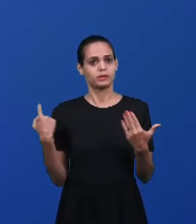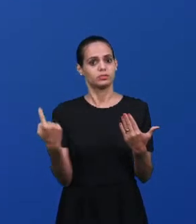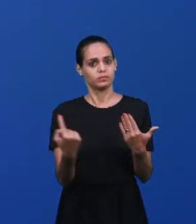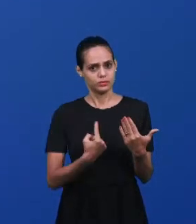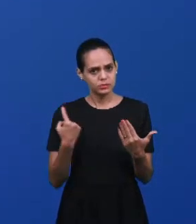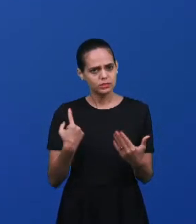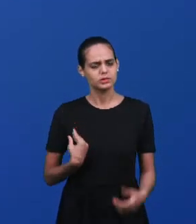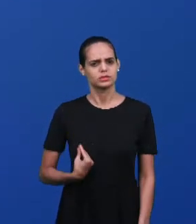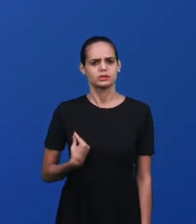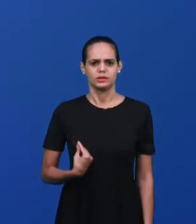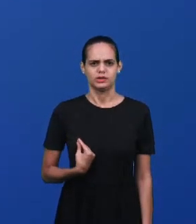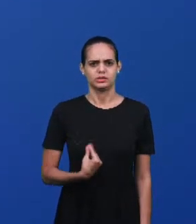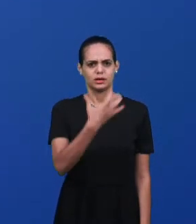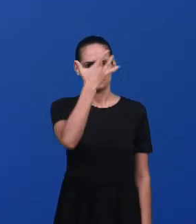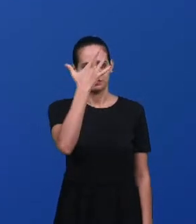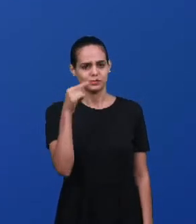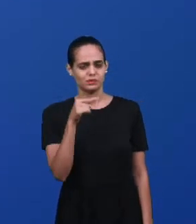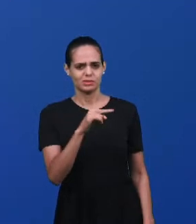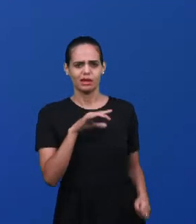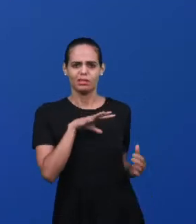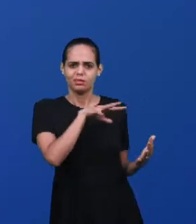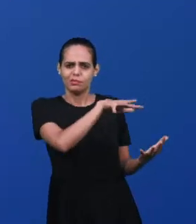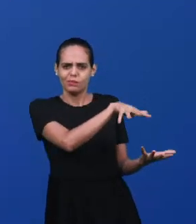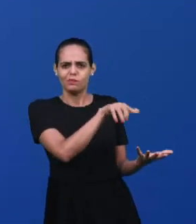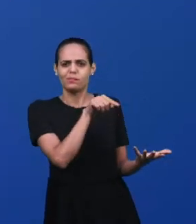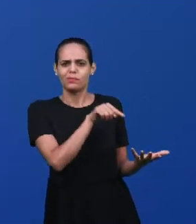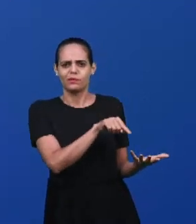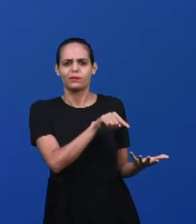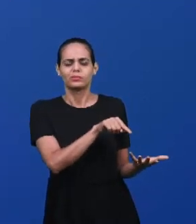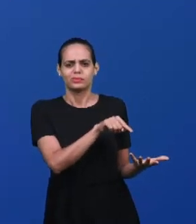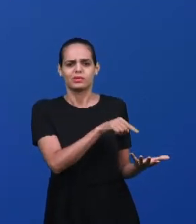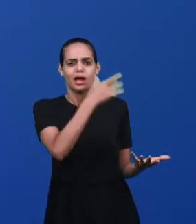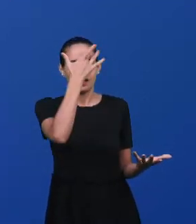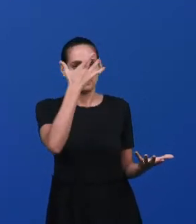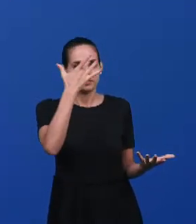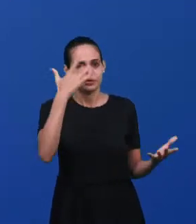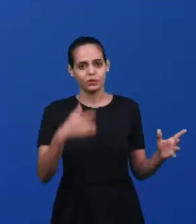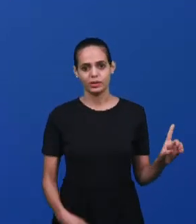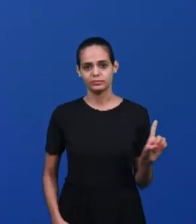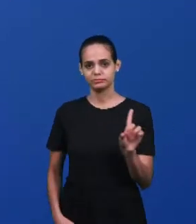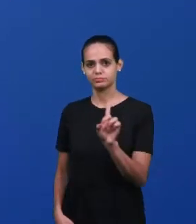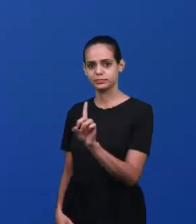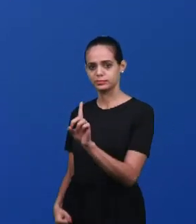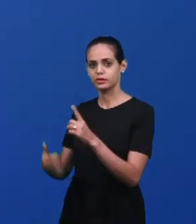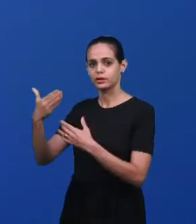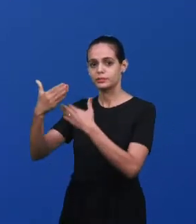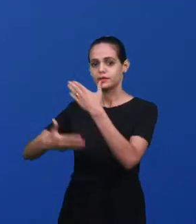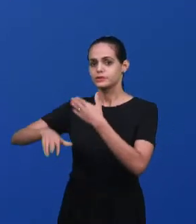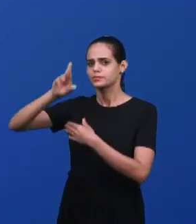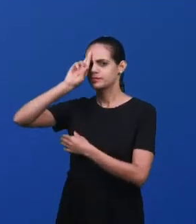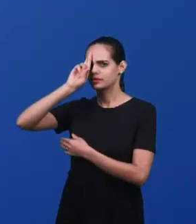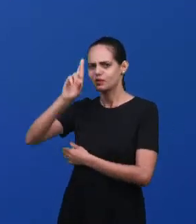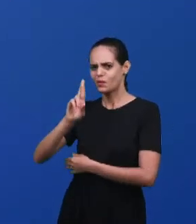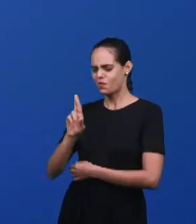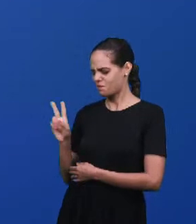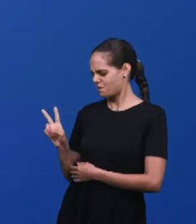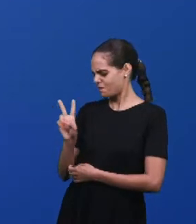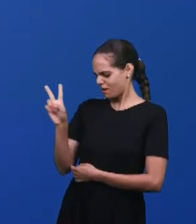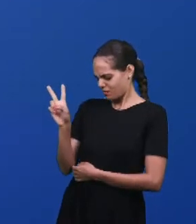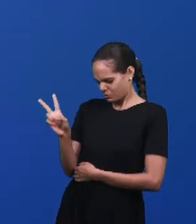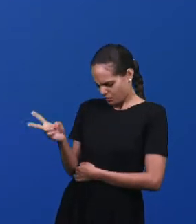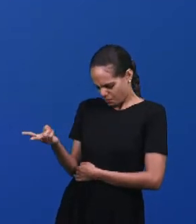hoje no mundo. O homem, quando chega diante do Senhor, ele não tem nada. Ele não tem nenhum valor, ele não tem